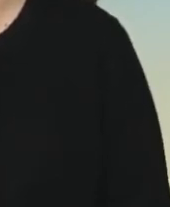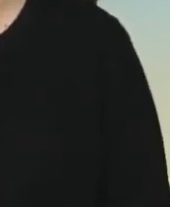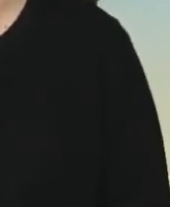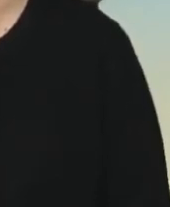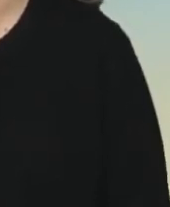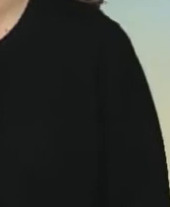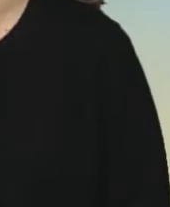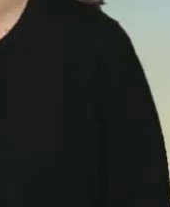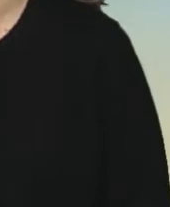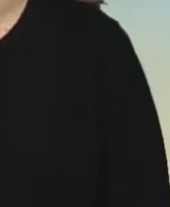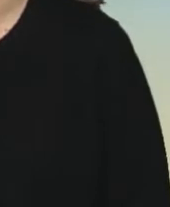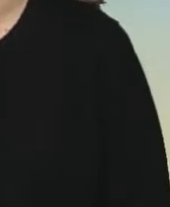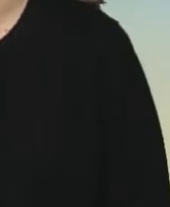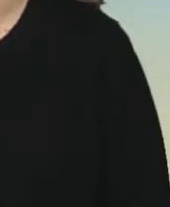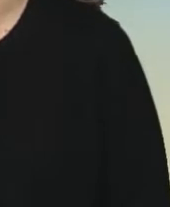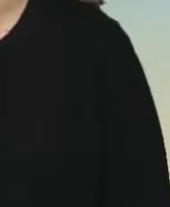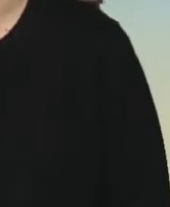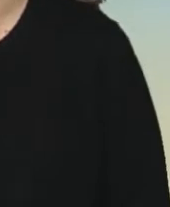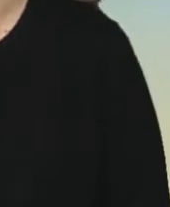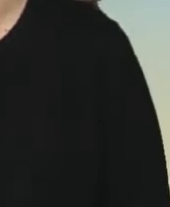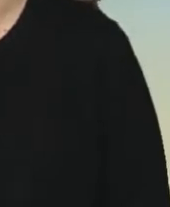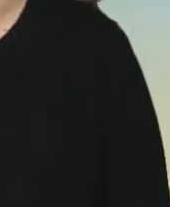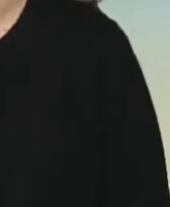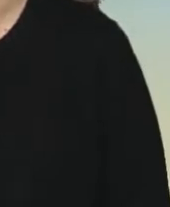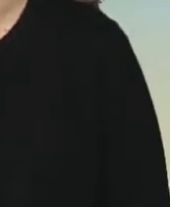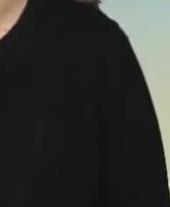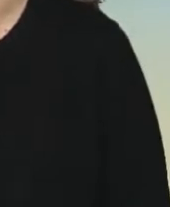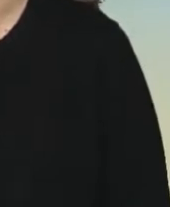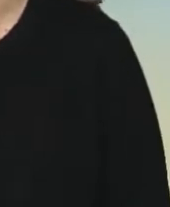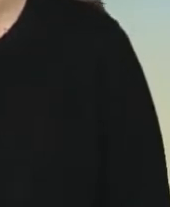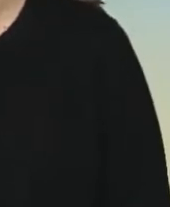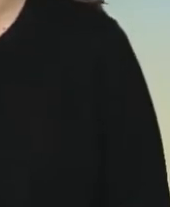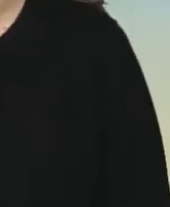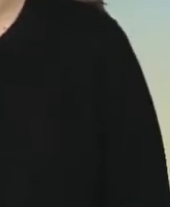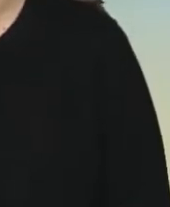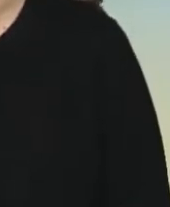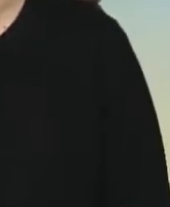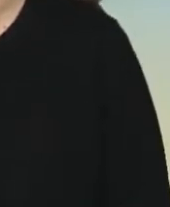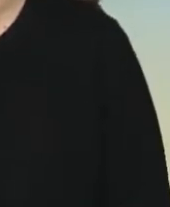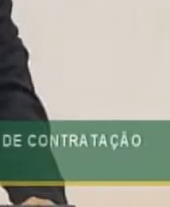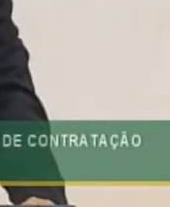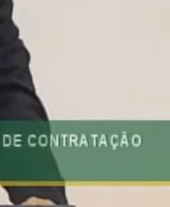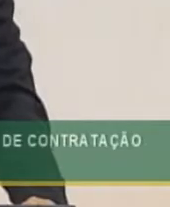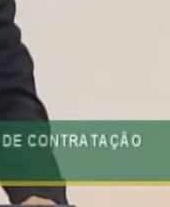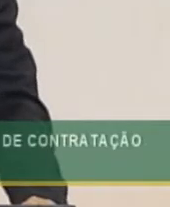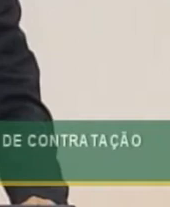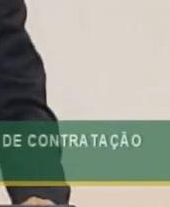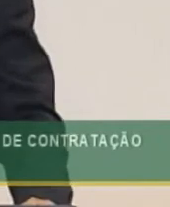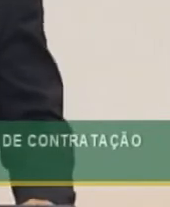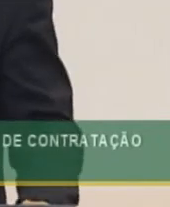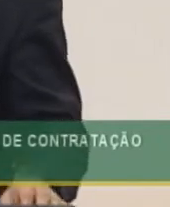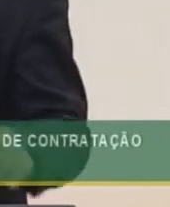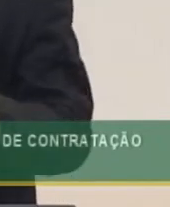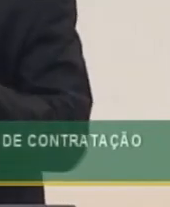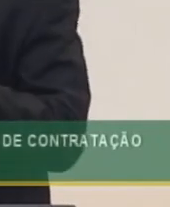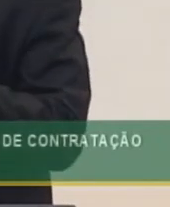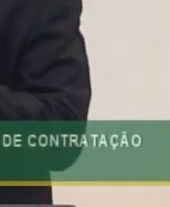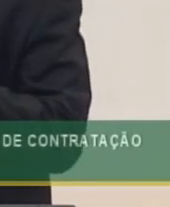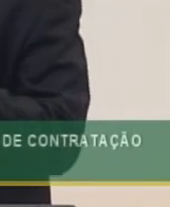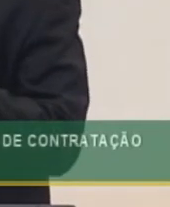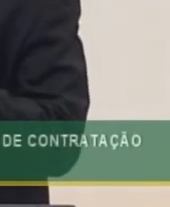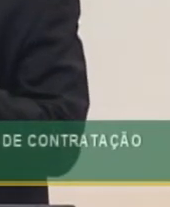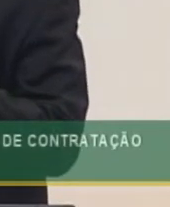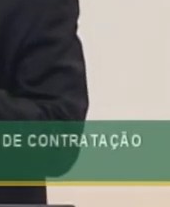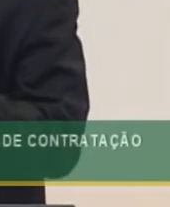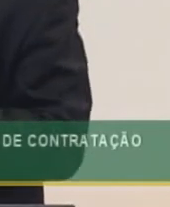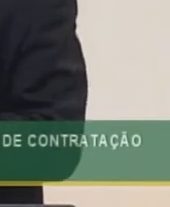beneficiar 1.116 municípios em todas as regiões do país. Veja como foi. Hoje é um dia especial